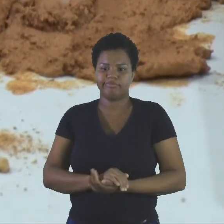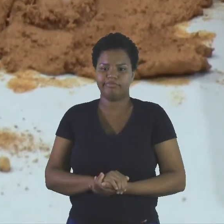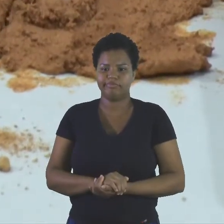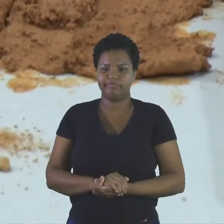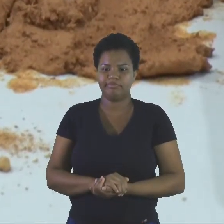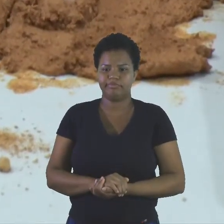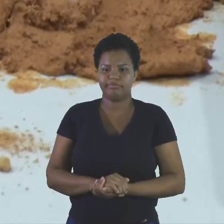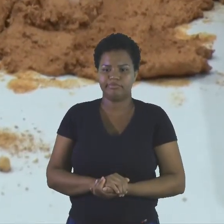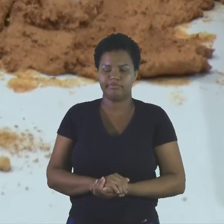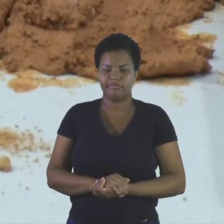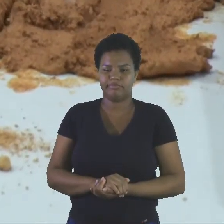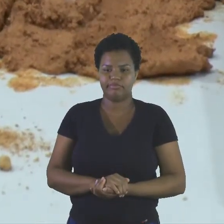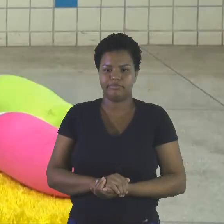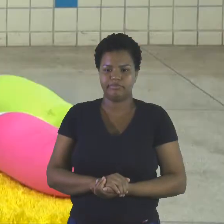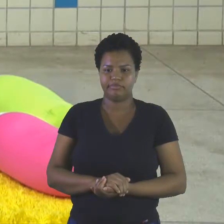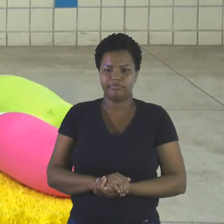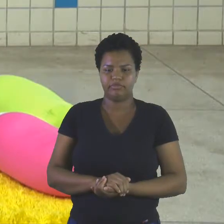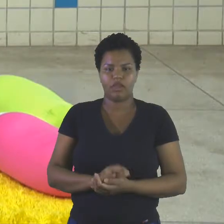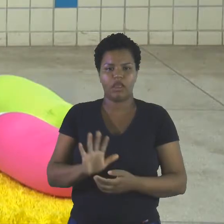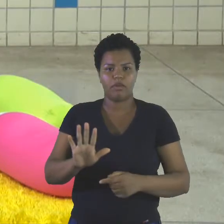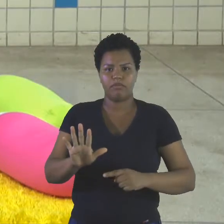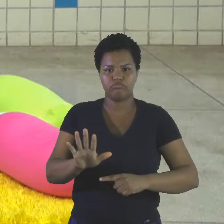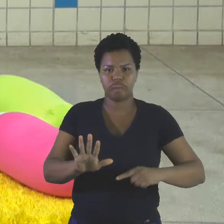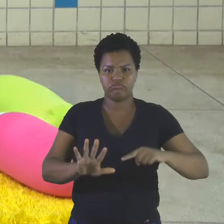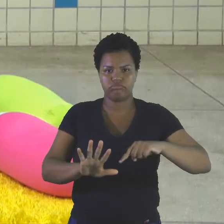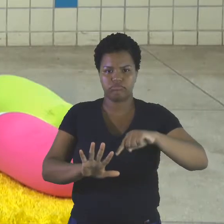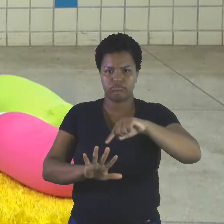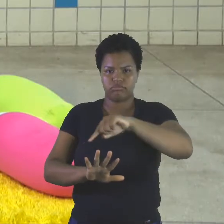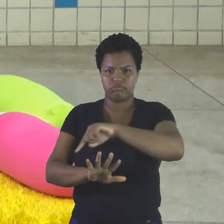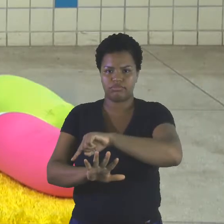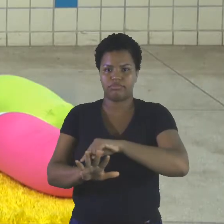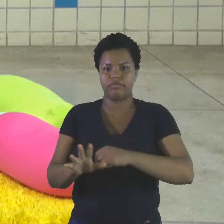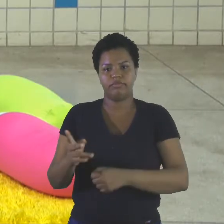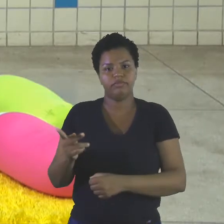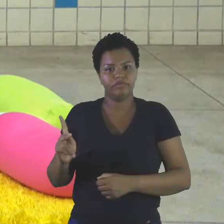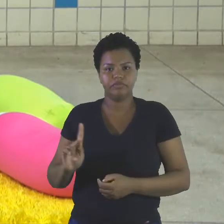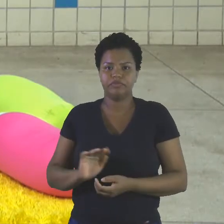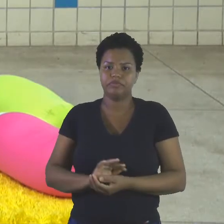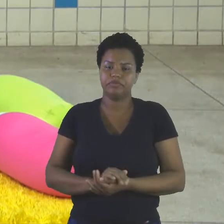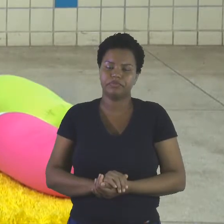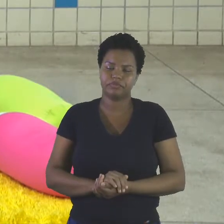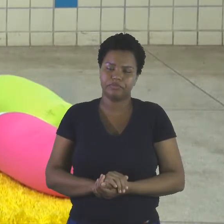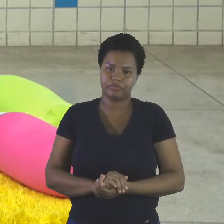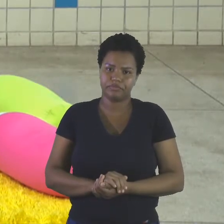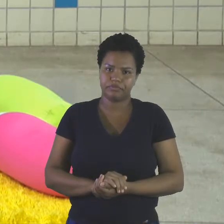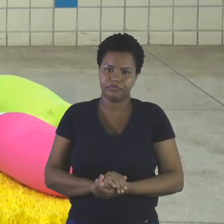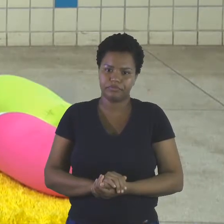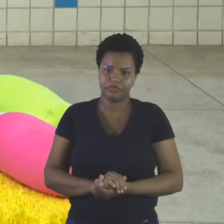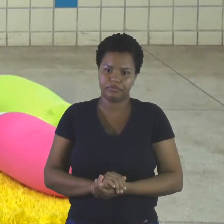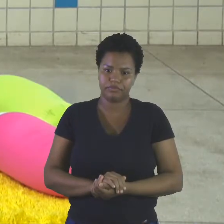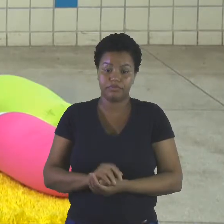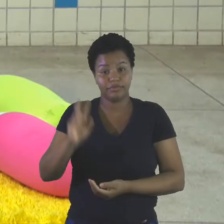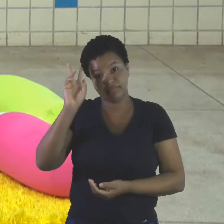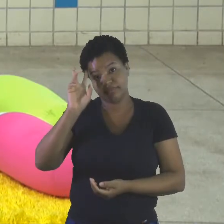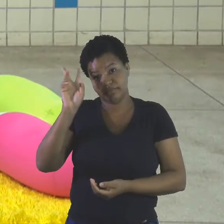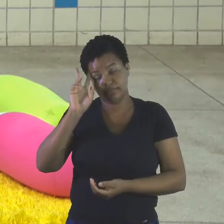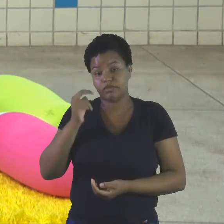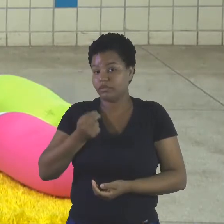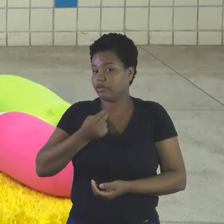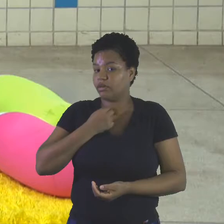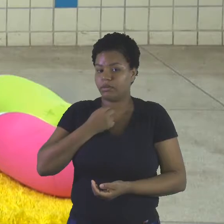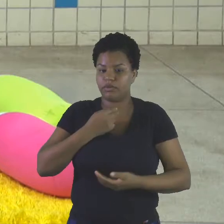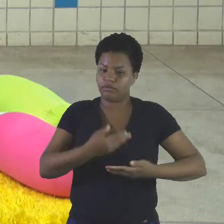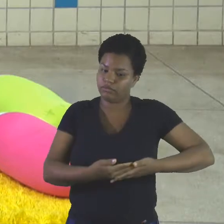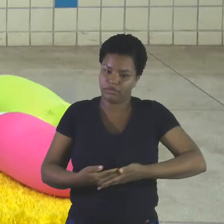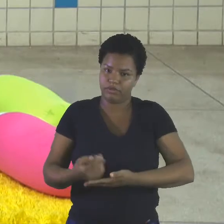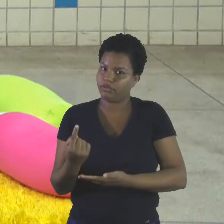fazendo aqui o formato da mãozinha olha só lembre-se que não pode deixar